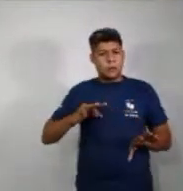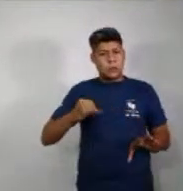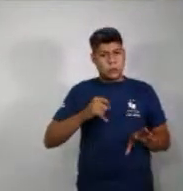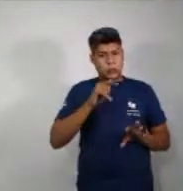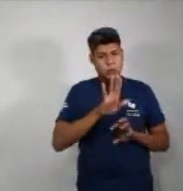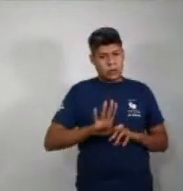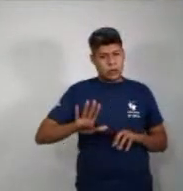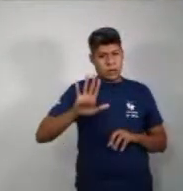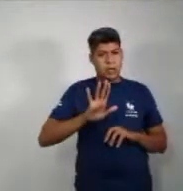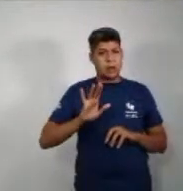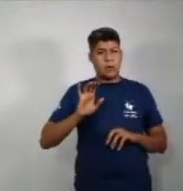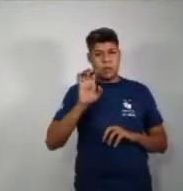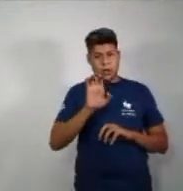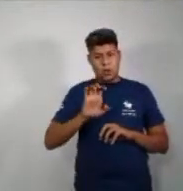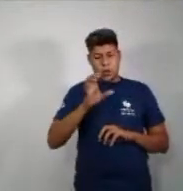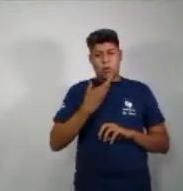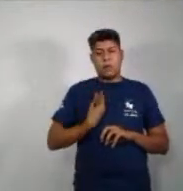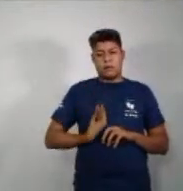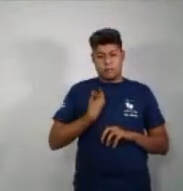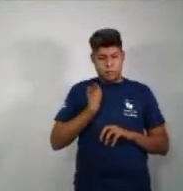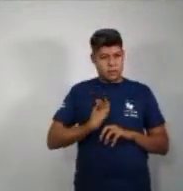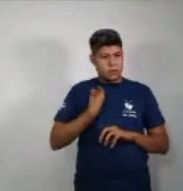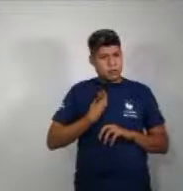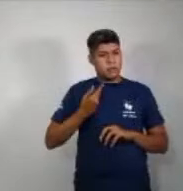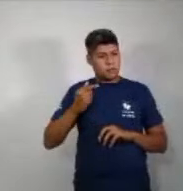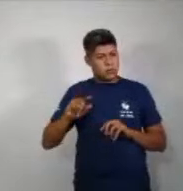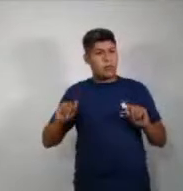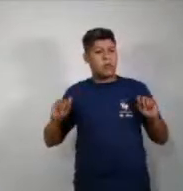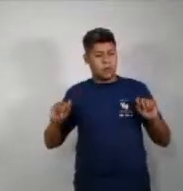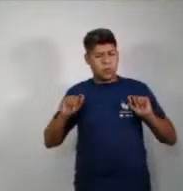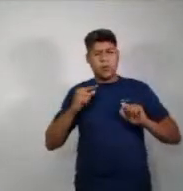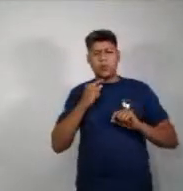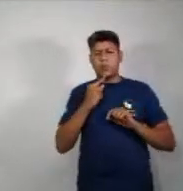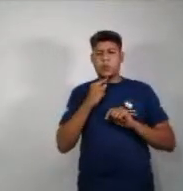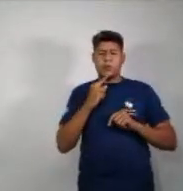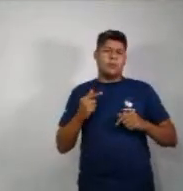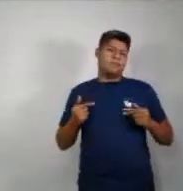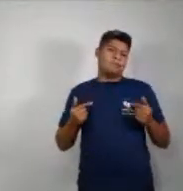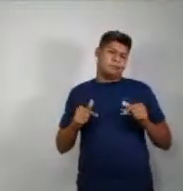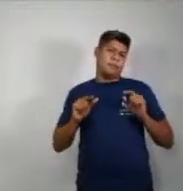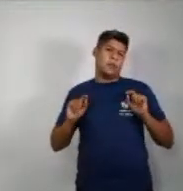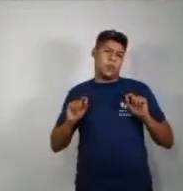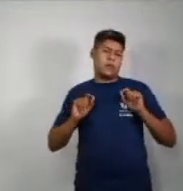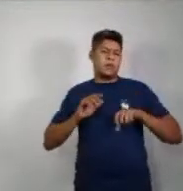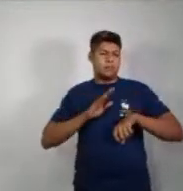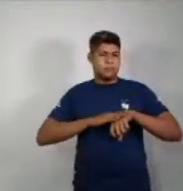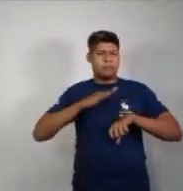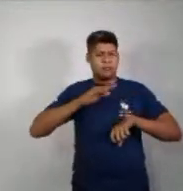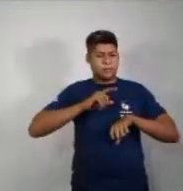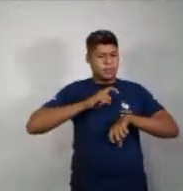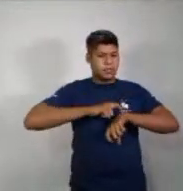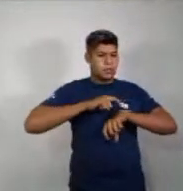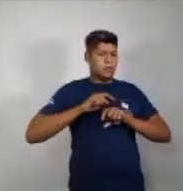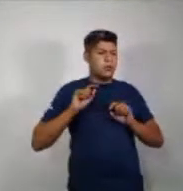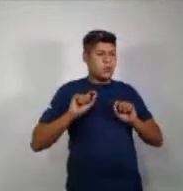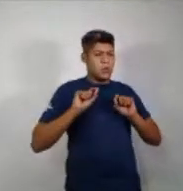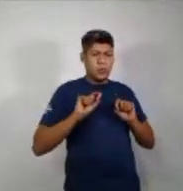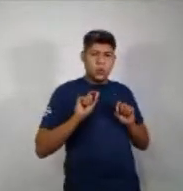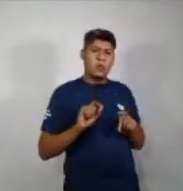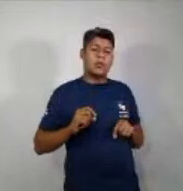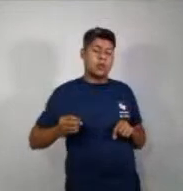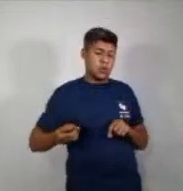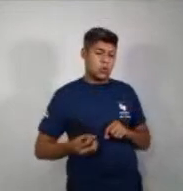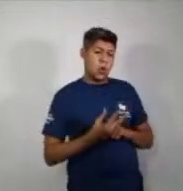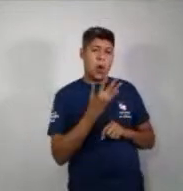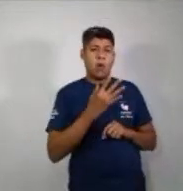da Europa vivem isso novamente, e isso sem dúvida, isso ainda mais em tempos que não que são